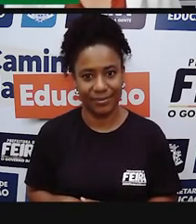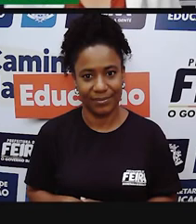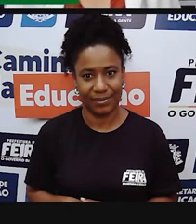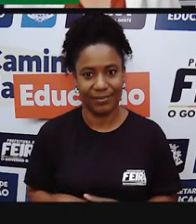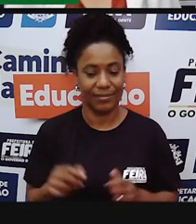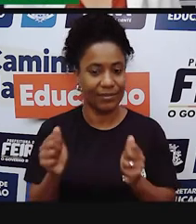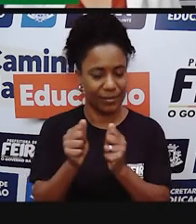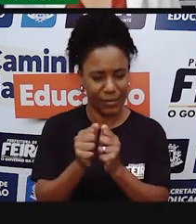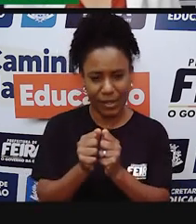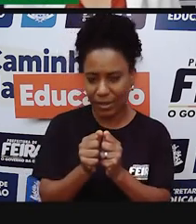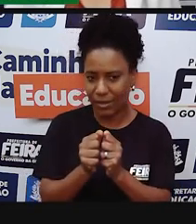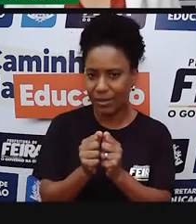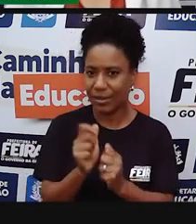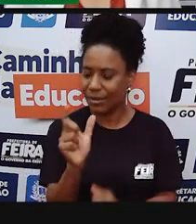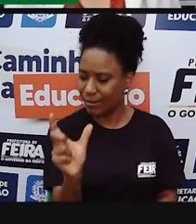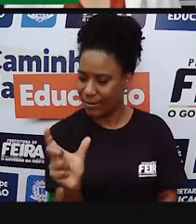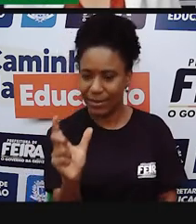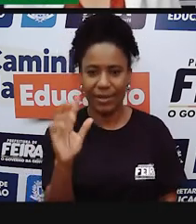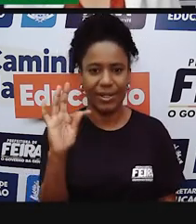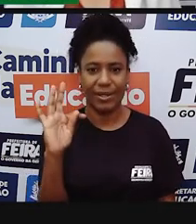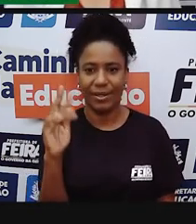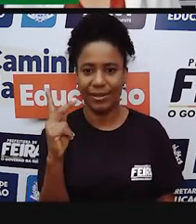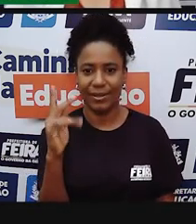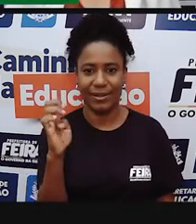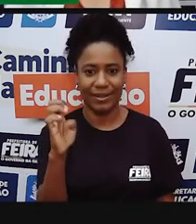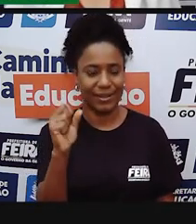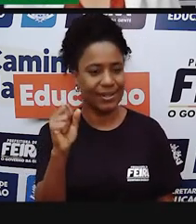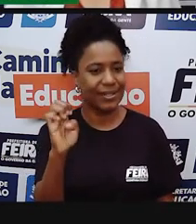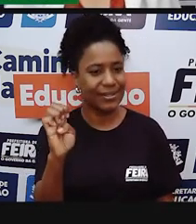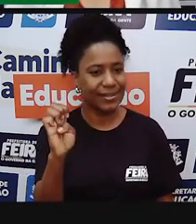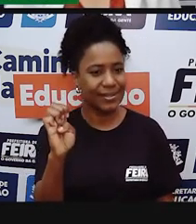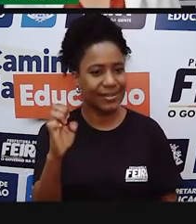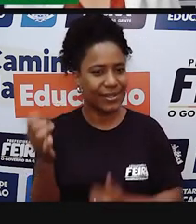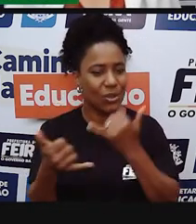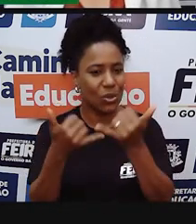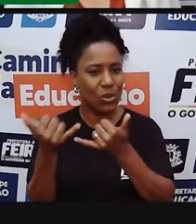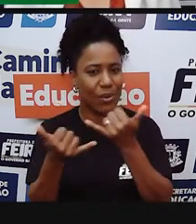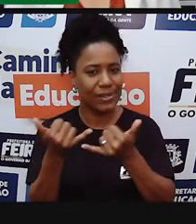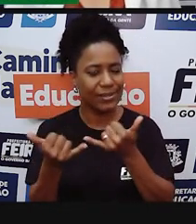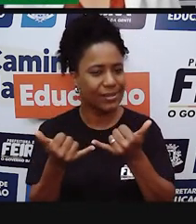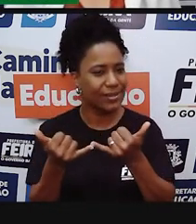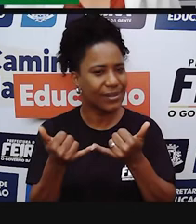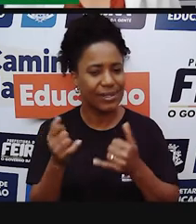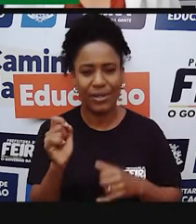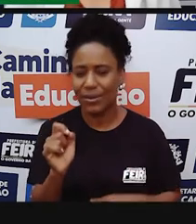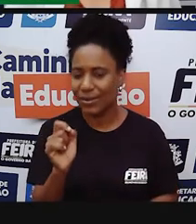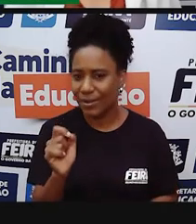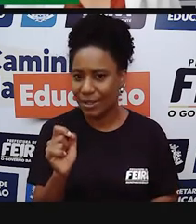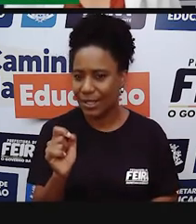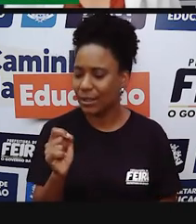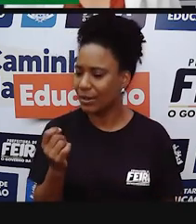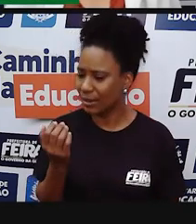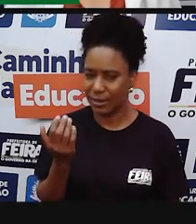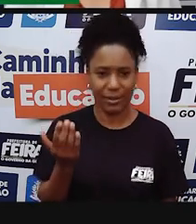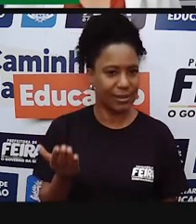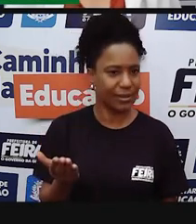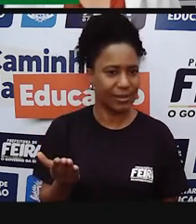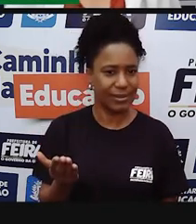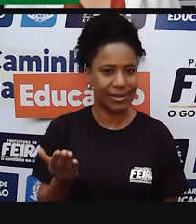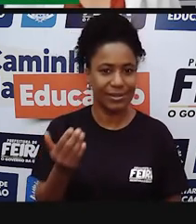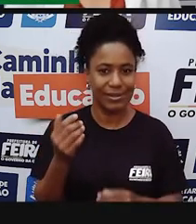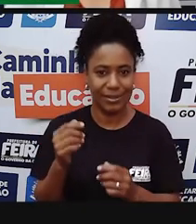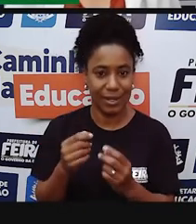assim ó vem vem o óleo o link Pois estes brinquedos